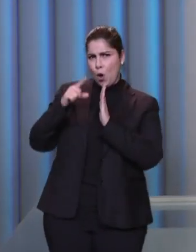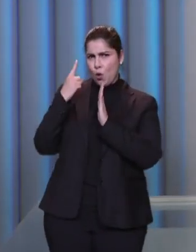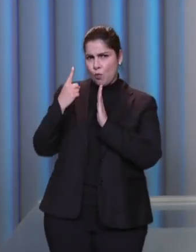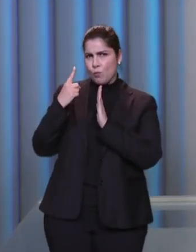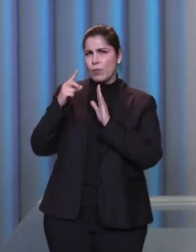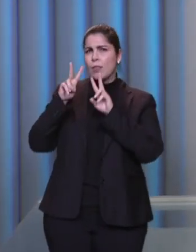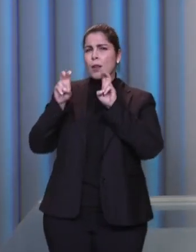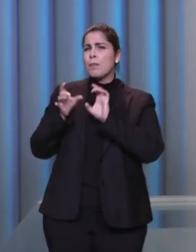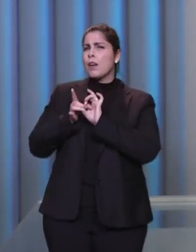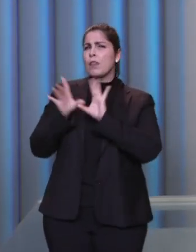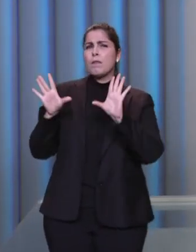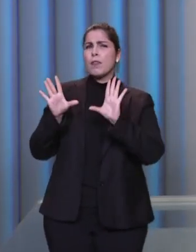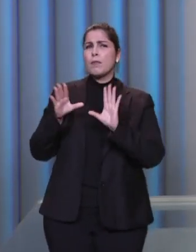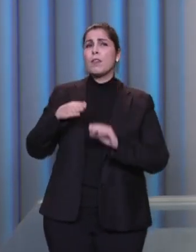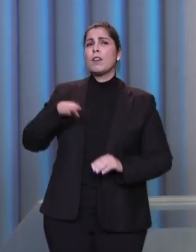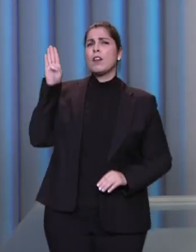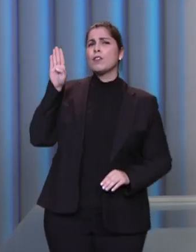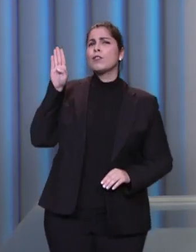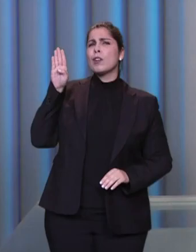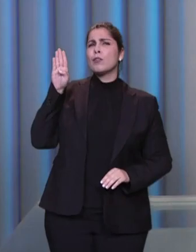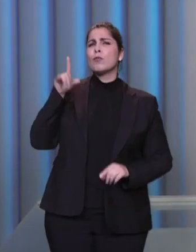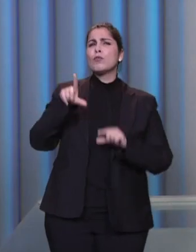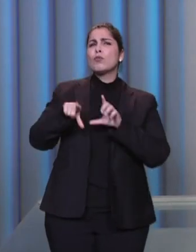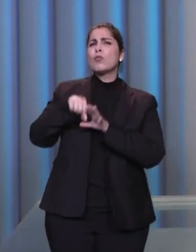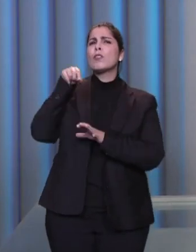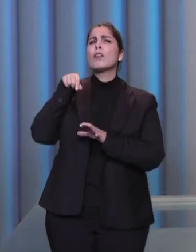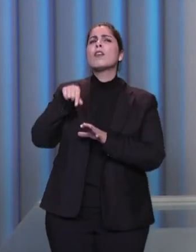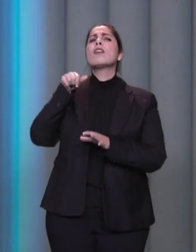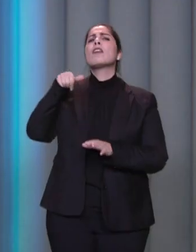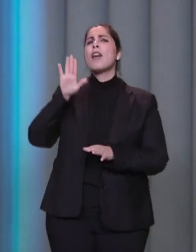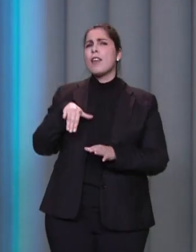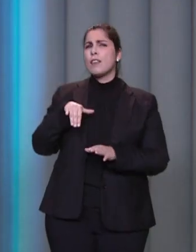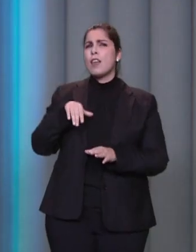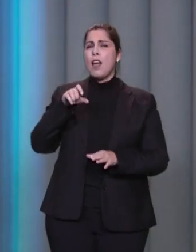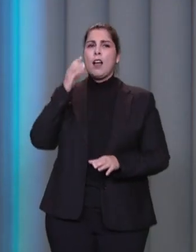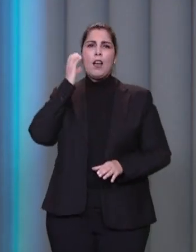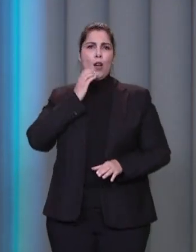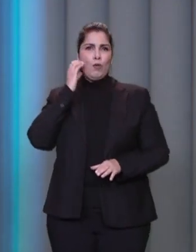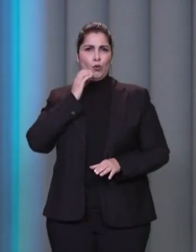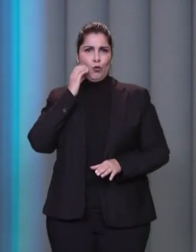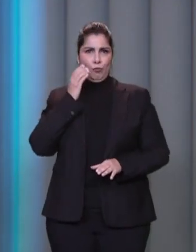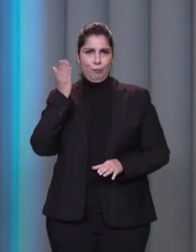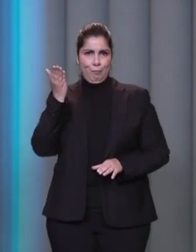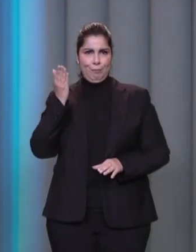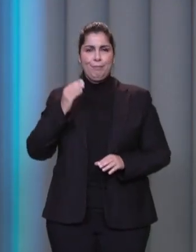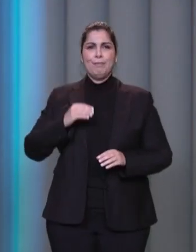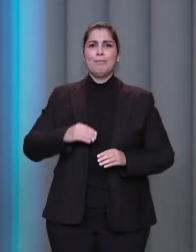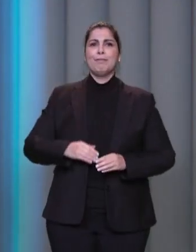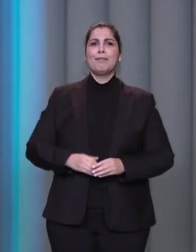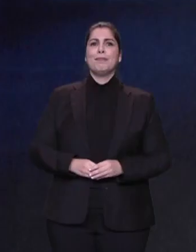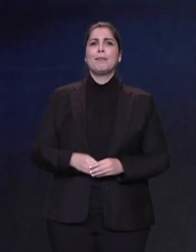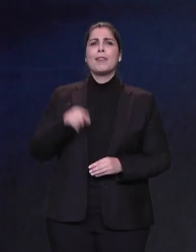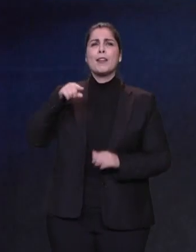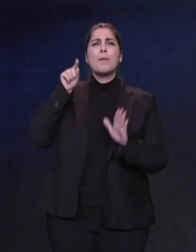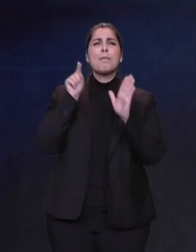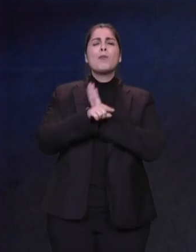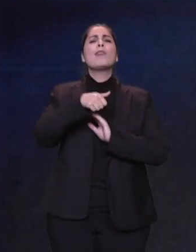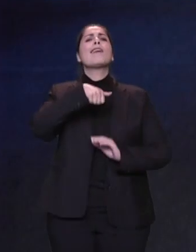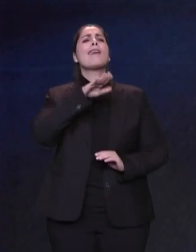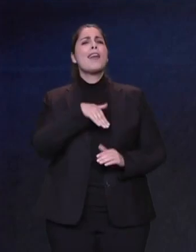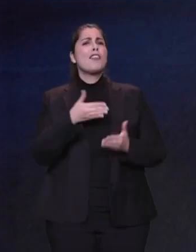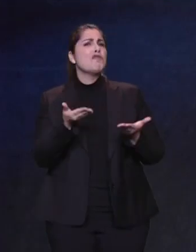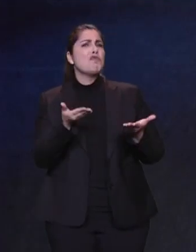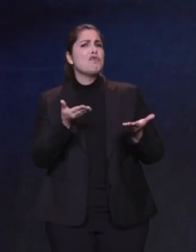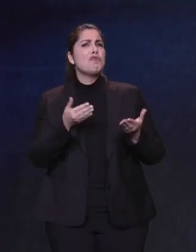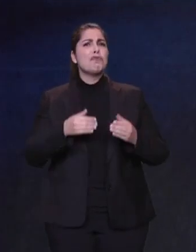livre e o candidato sorteado para abrir essa rodada foi Cláudio Castro. Candidato, por favor, a quem o senhor vai perguntar? Ao candidato